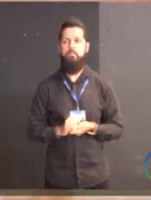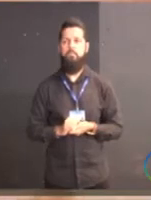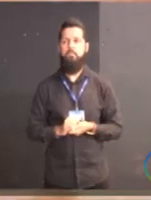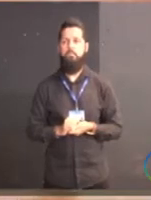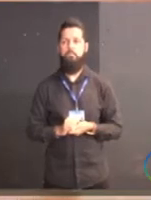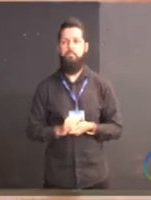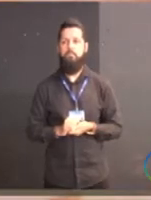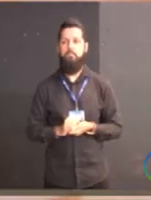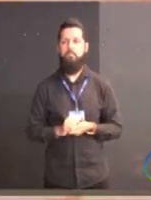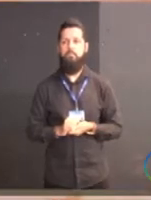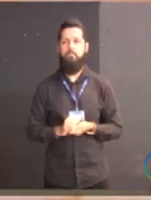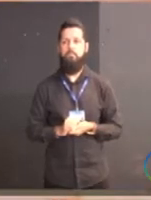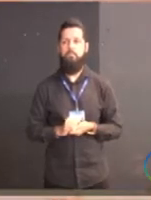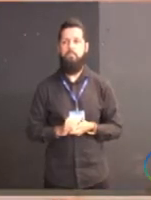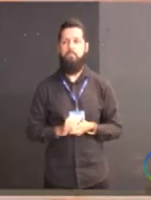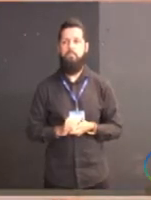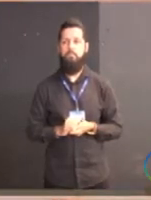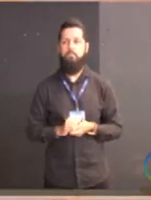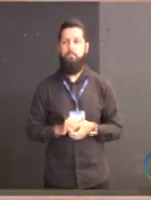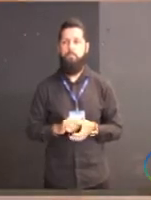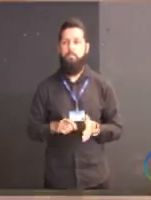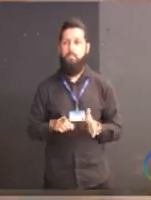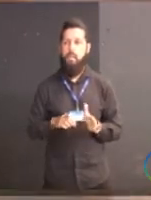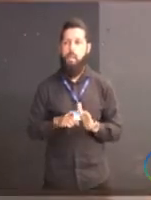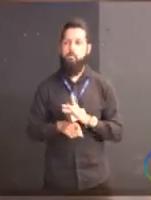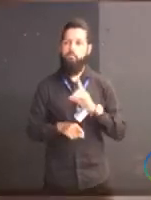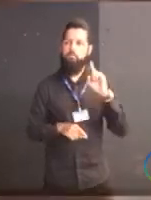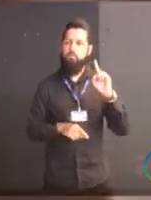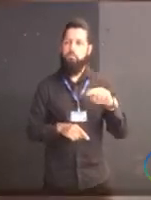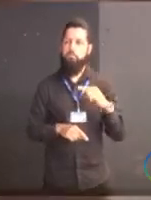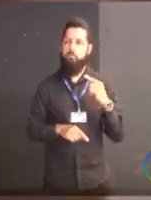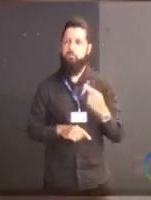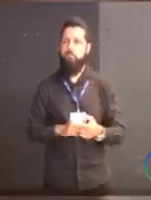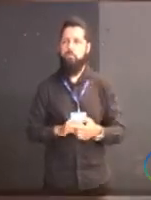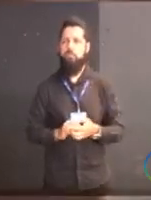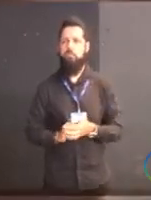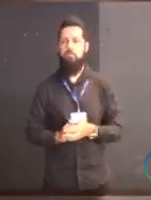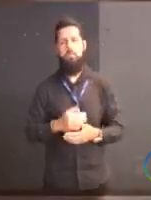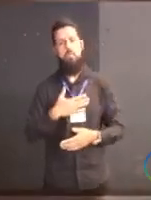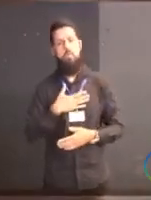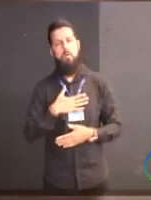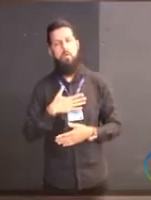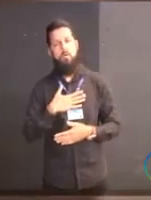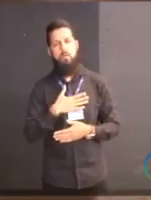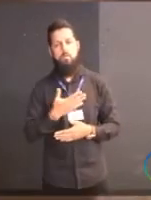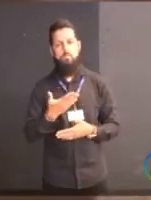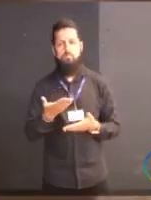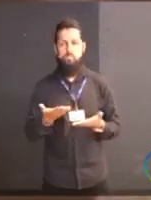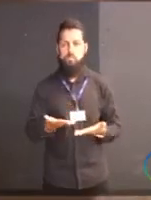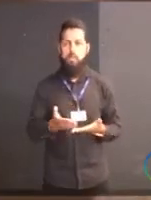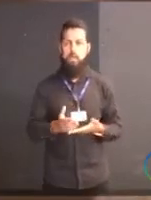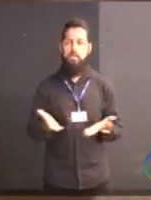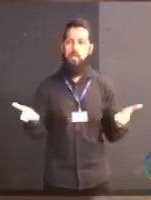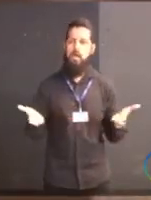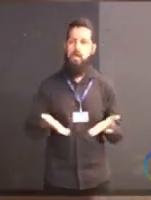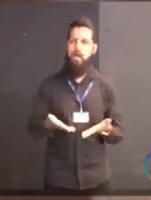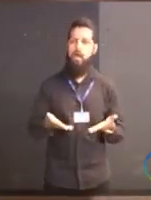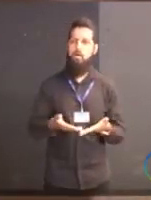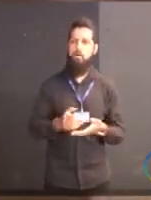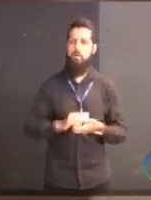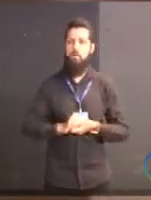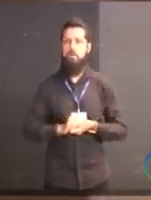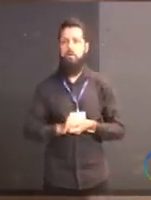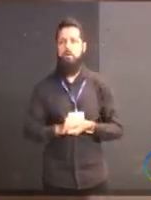A pergunta seguinte, ela é um pouco longa. Então, eu gostaria de ser bem claro aqui para que facilitar